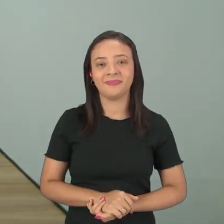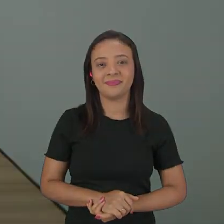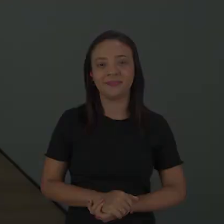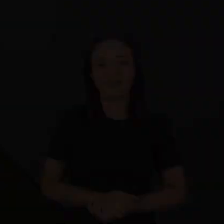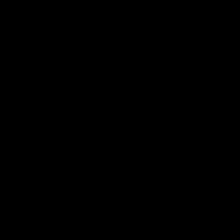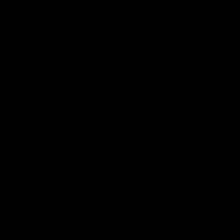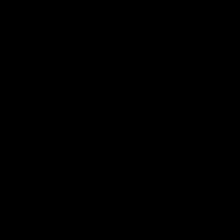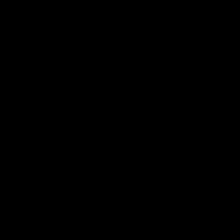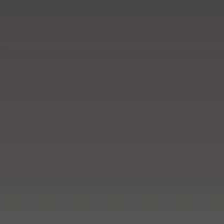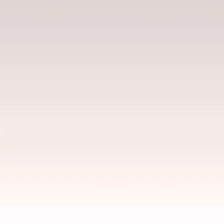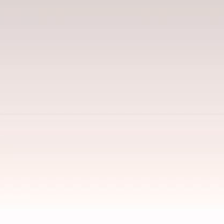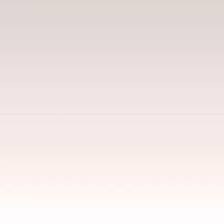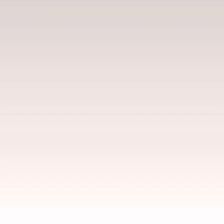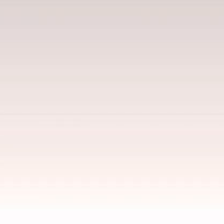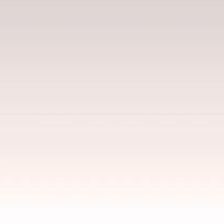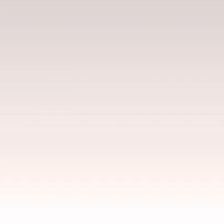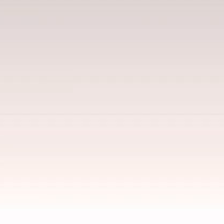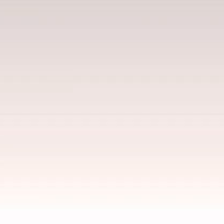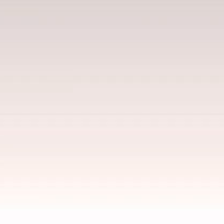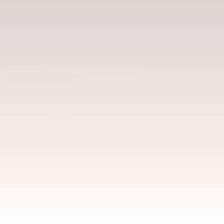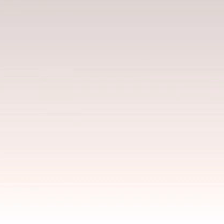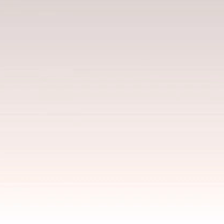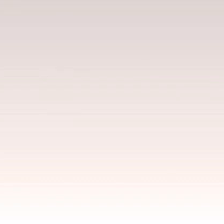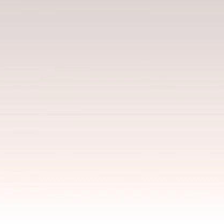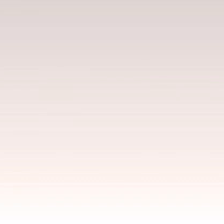crianças E aí